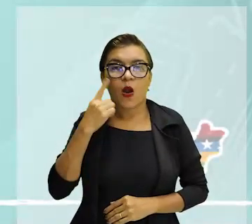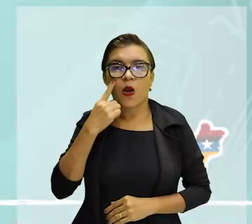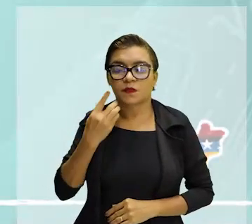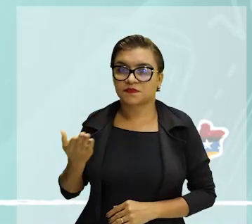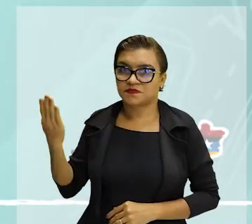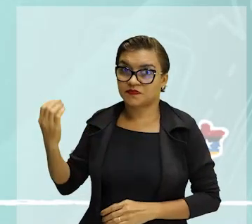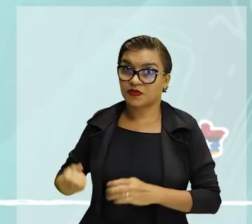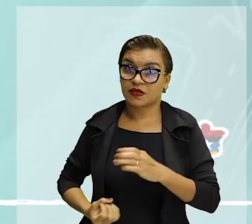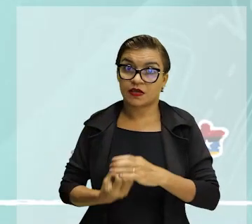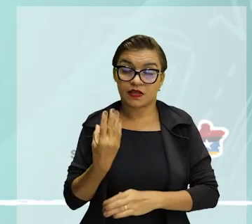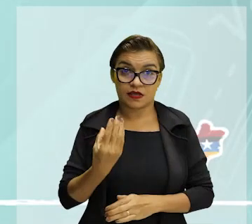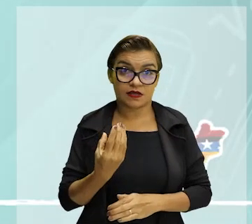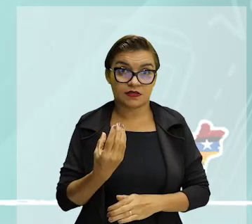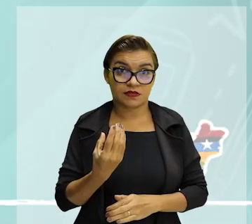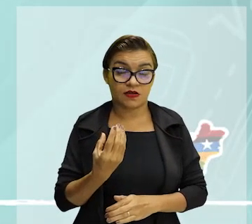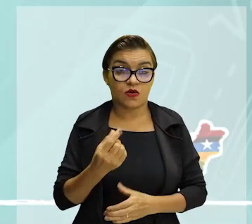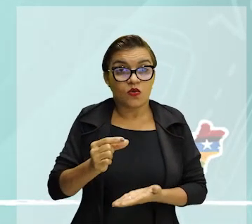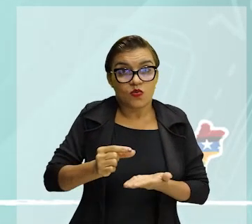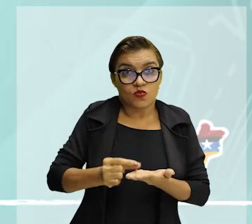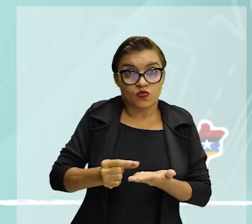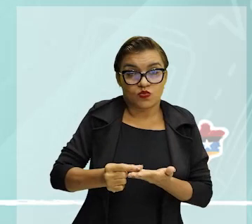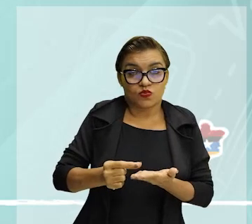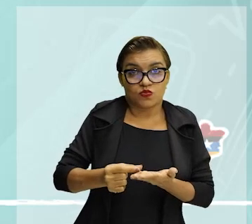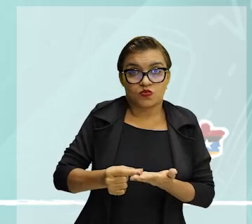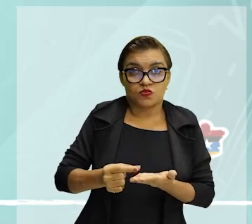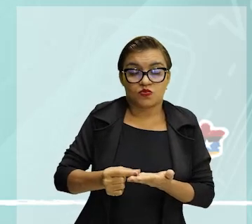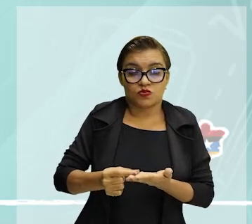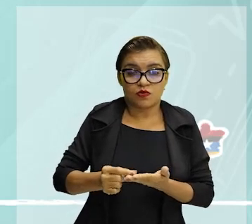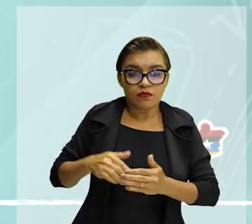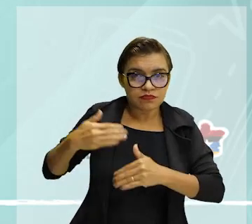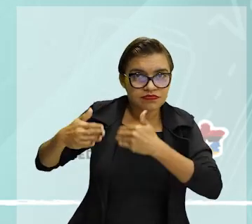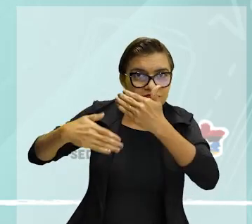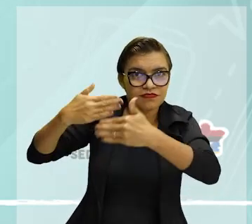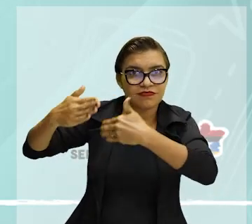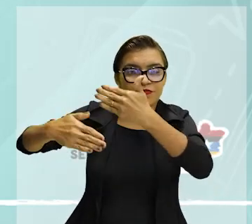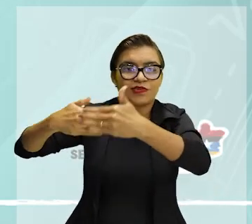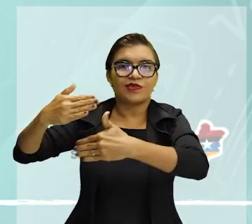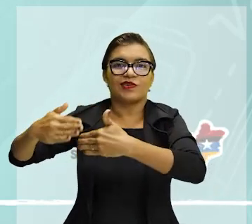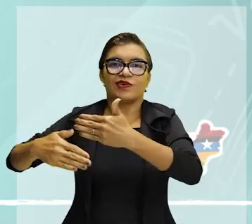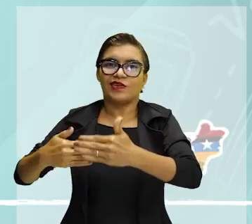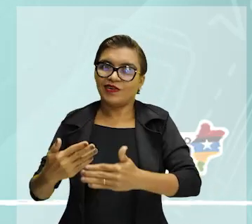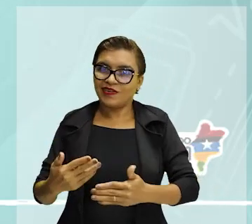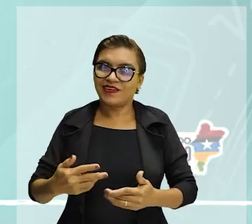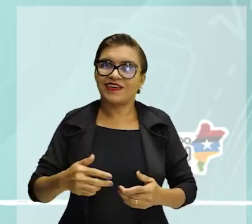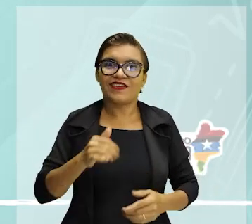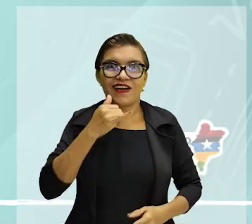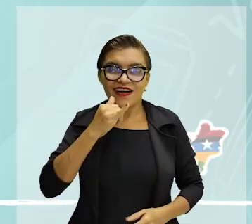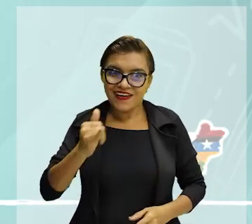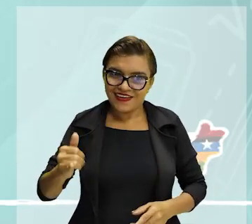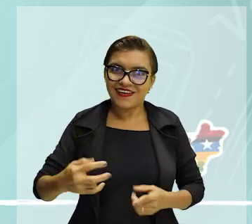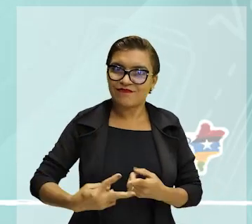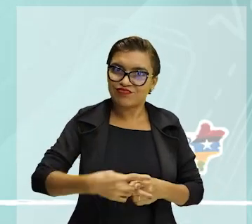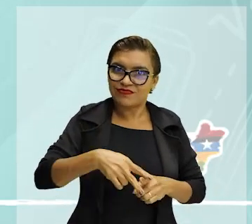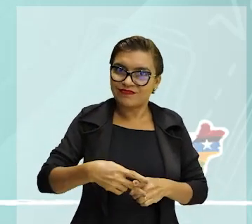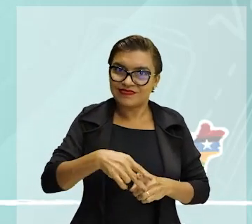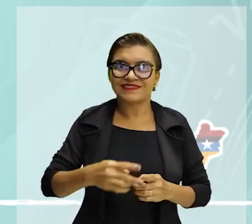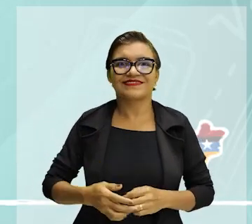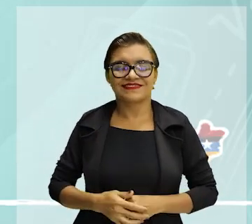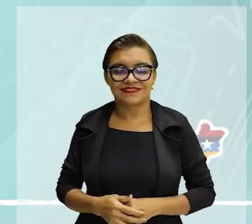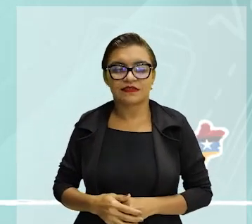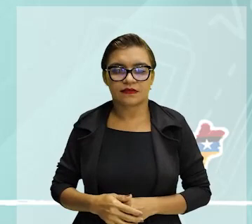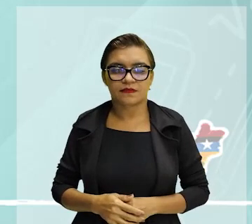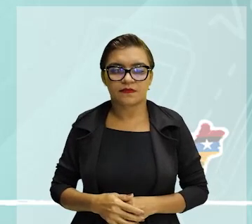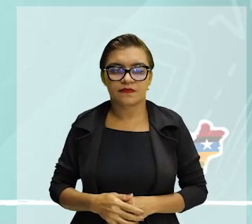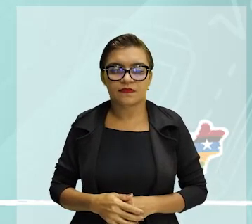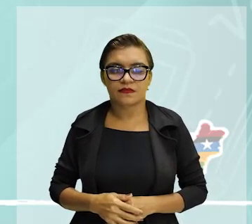chips representou um grande passo para o desenvolvimento da eletrônica, né? Ao imprimir os componentes em